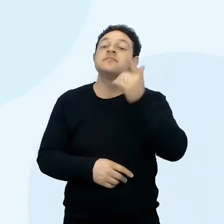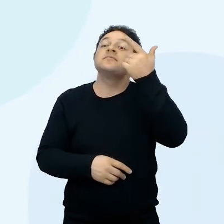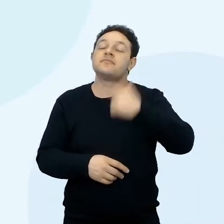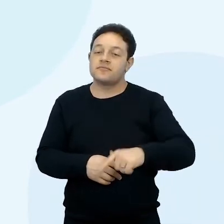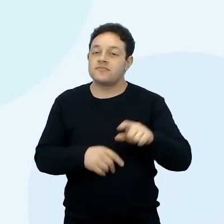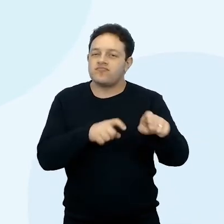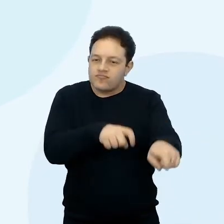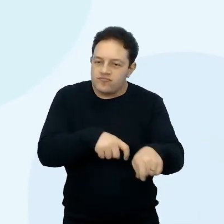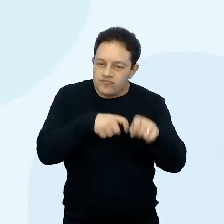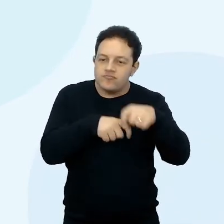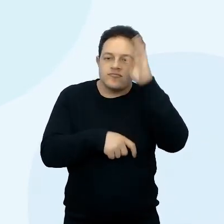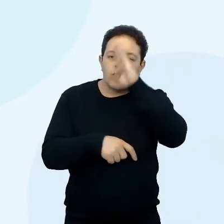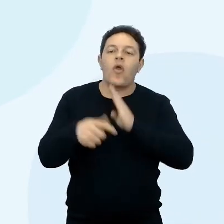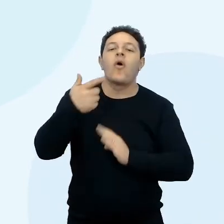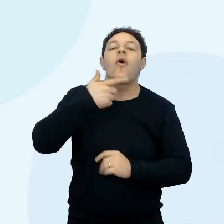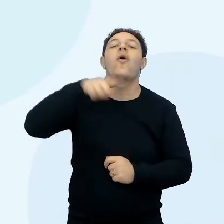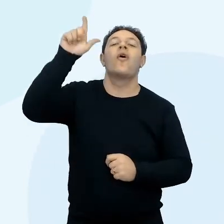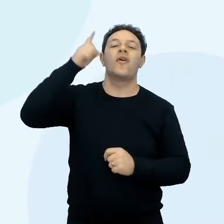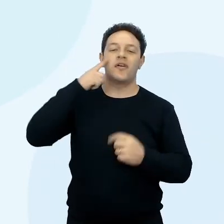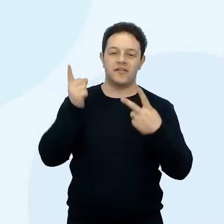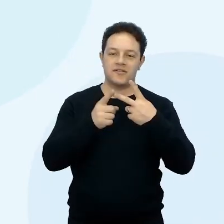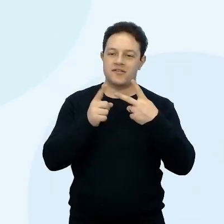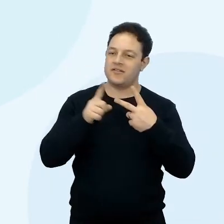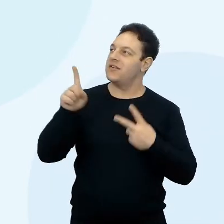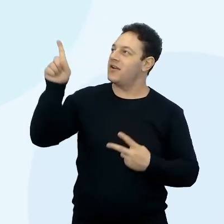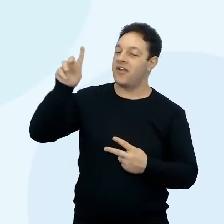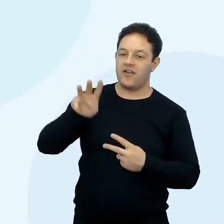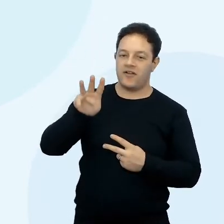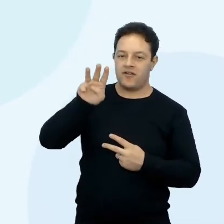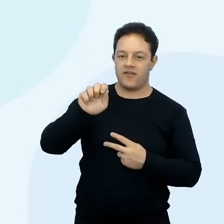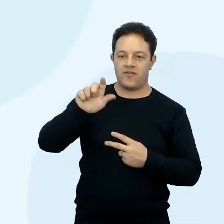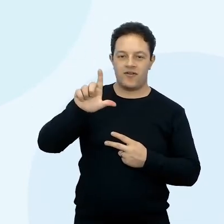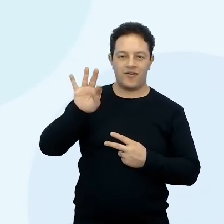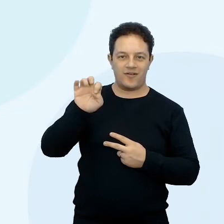do Brasil, vou falar do próximo cineasta agora,